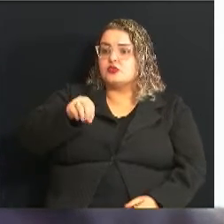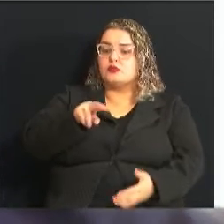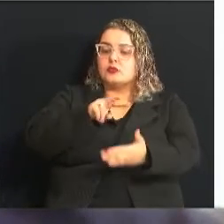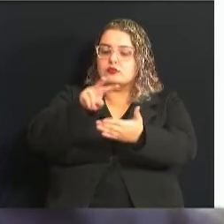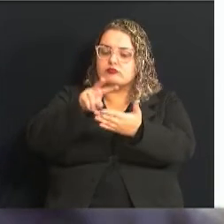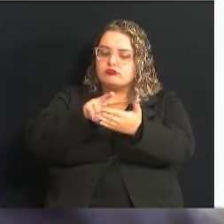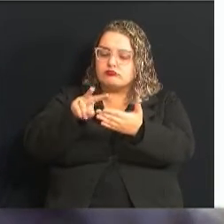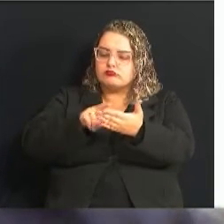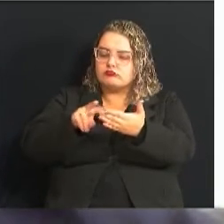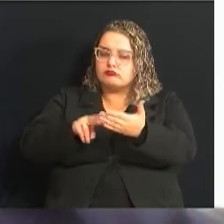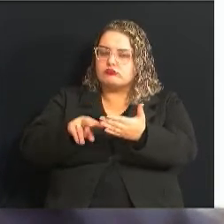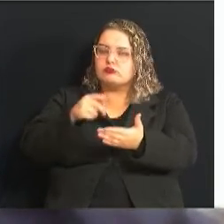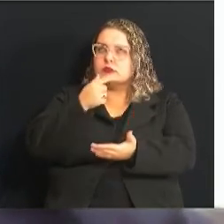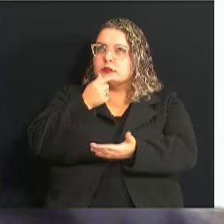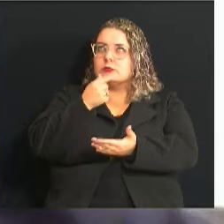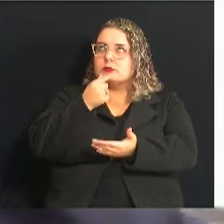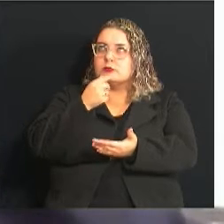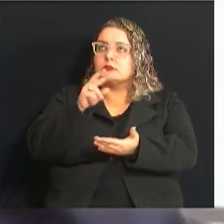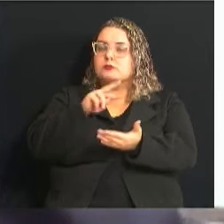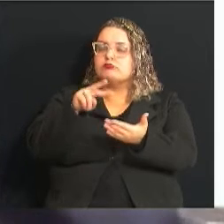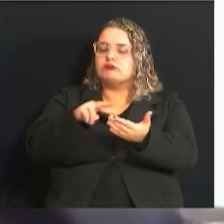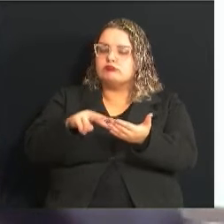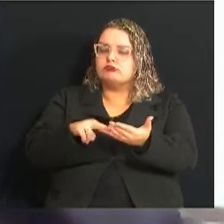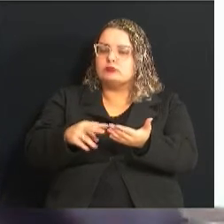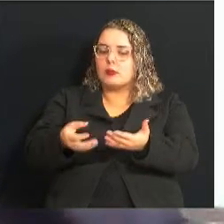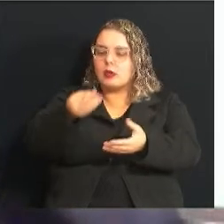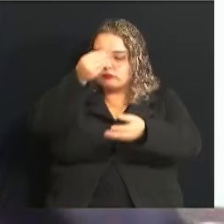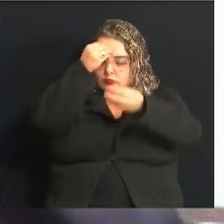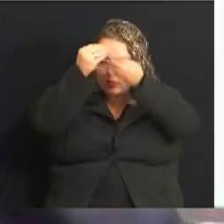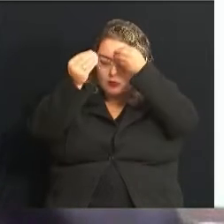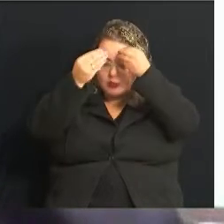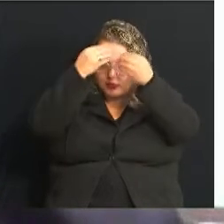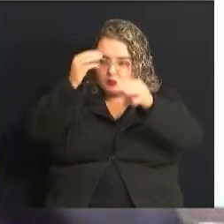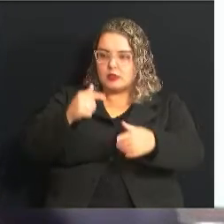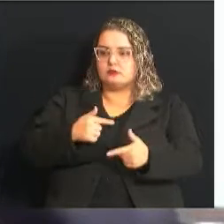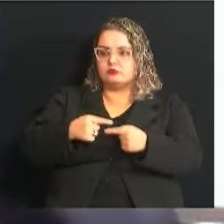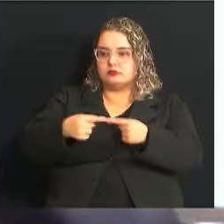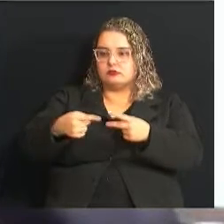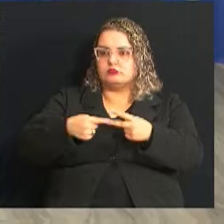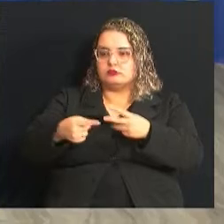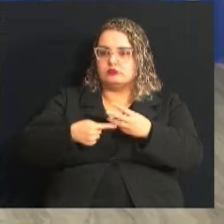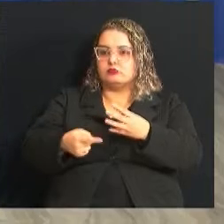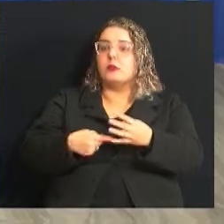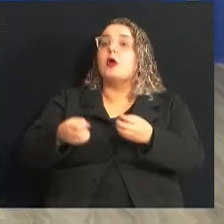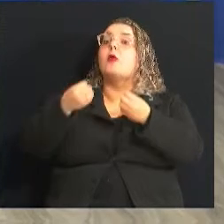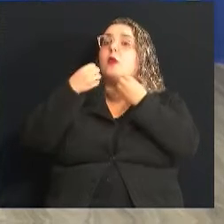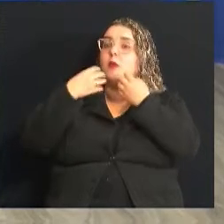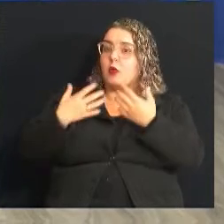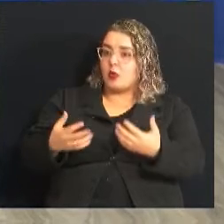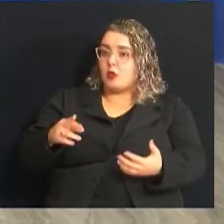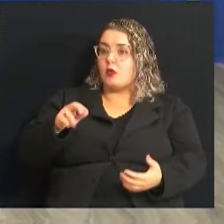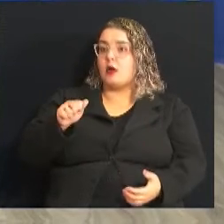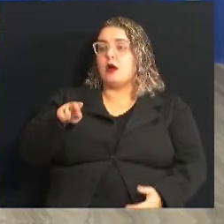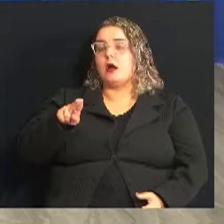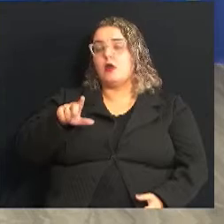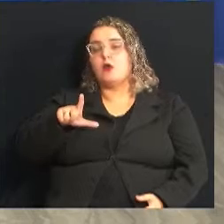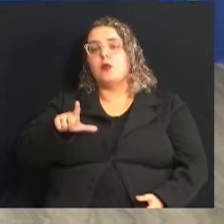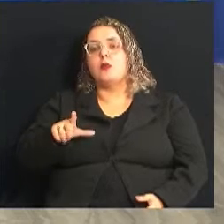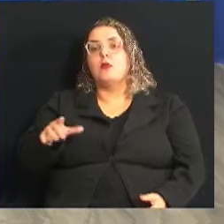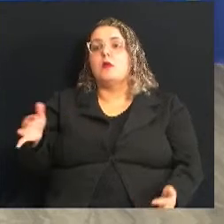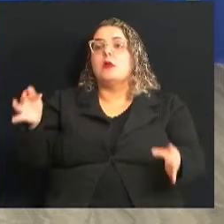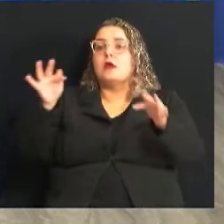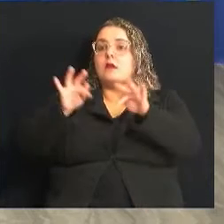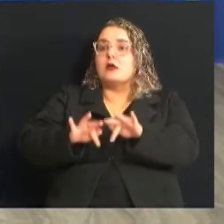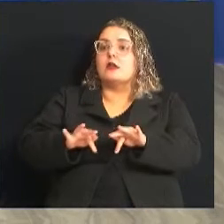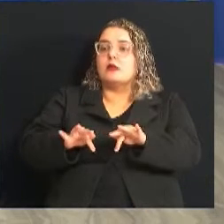por linha para ir fixando esse conteúdo ao longo da semana. Muito bom, Raul. Bom, para a gente finalizar rapidinho a